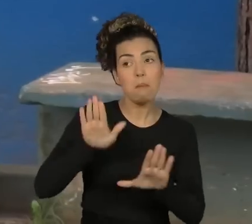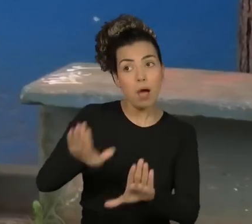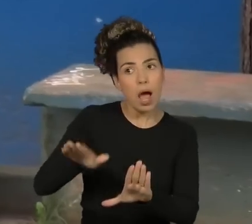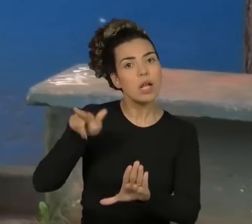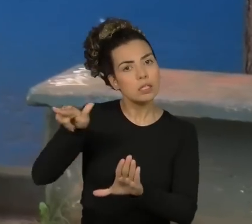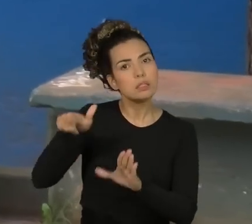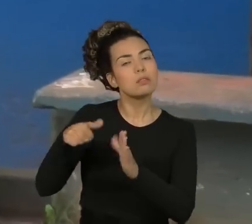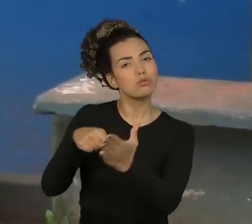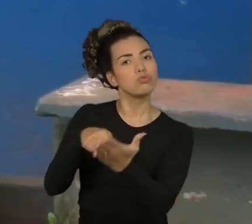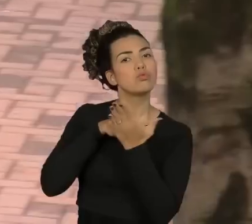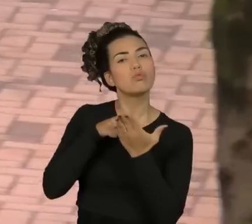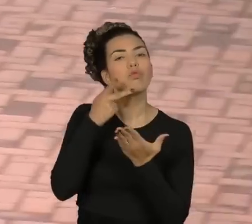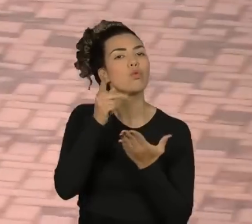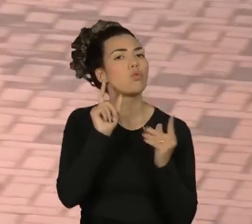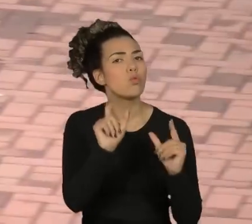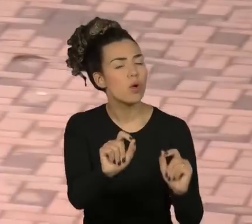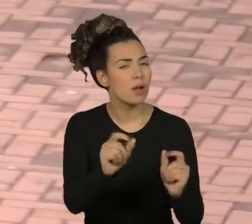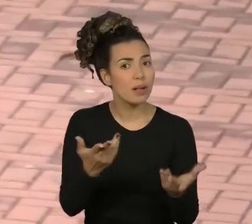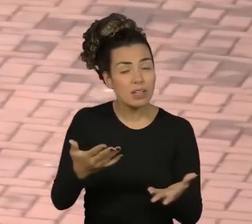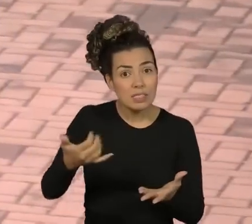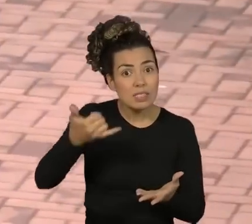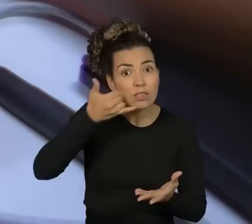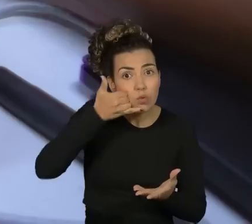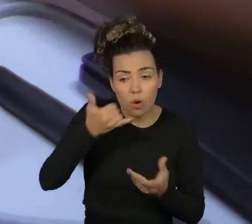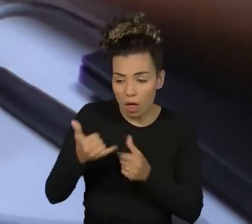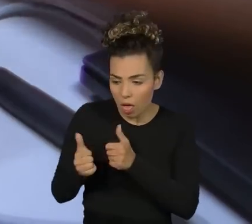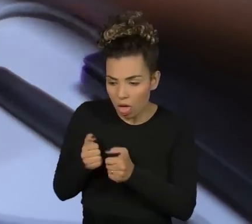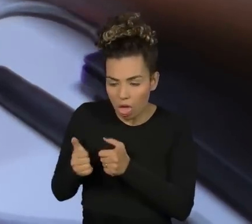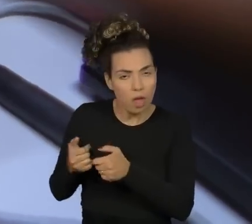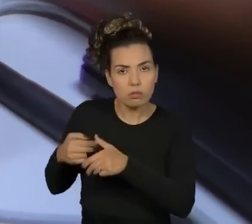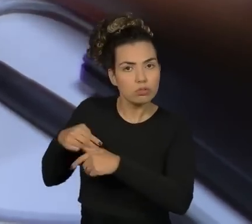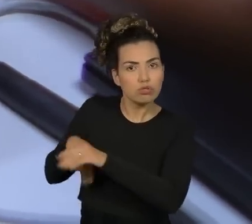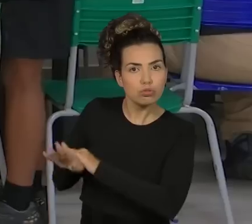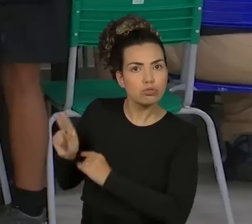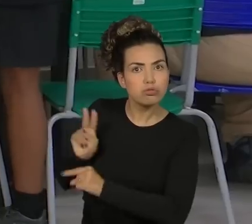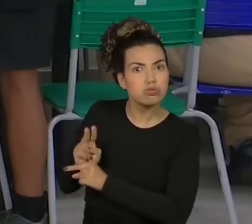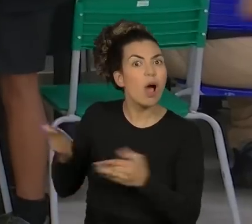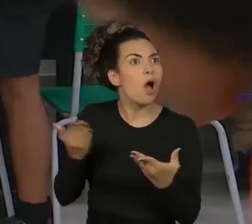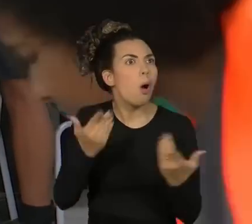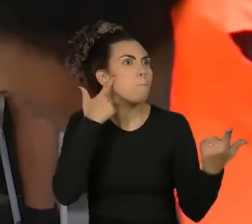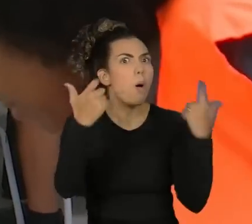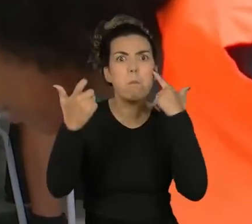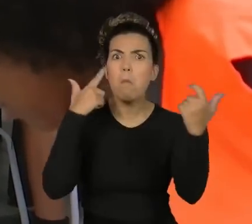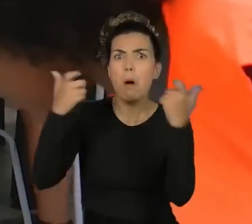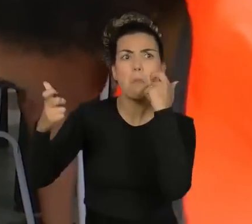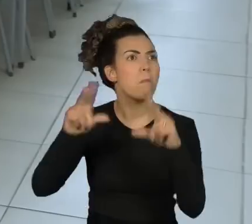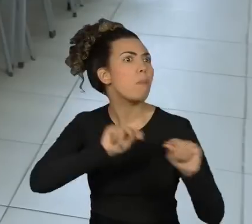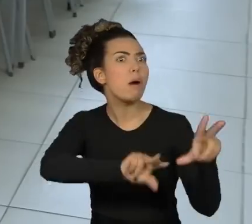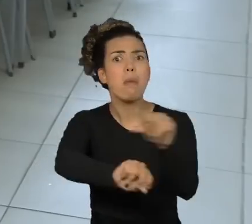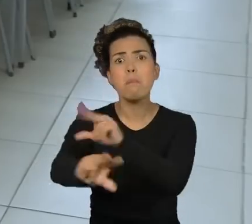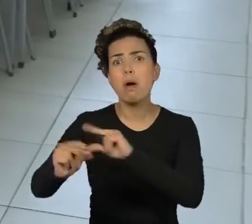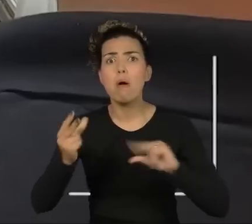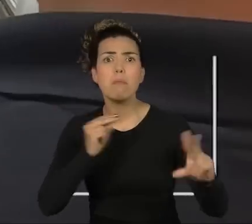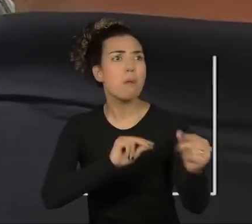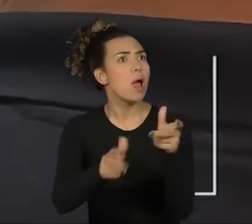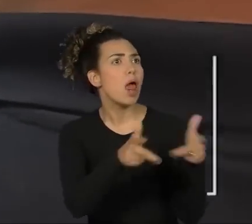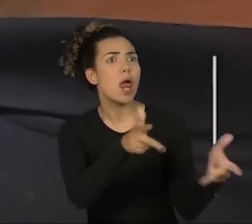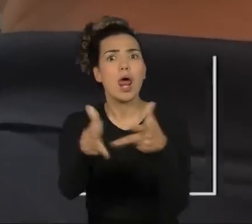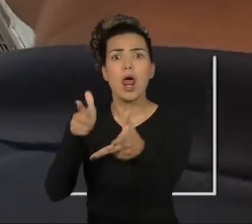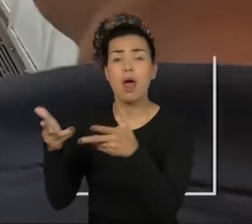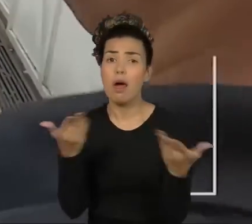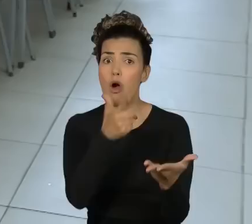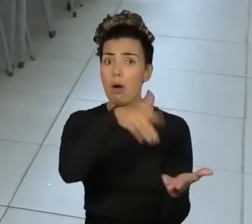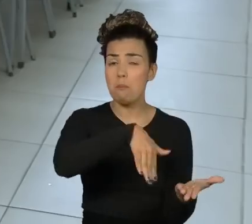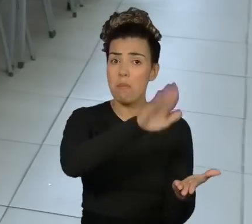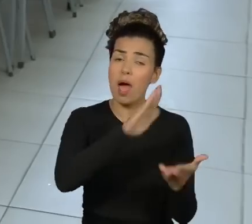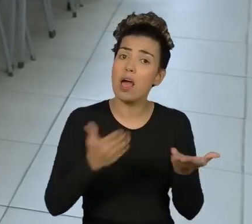fez o barulho na sala aumentar e que os estudantes estão conversando mais. E nossa escola está bem dividida com